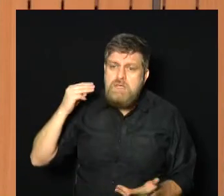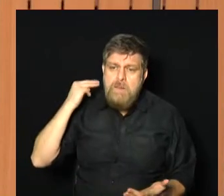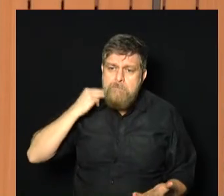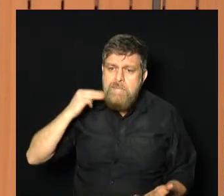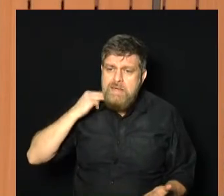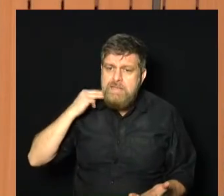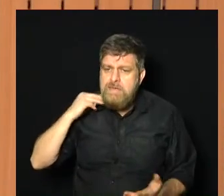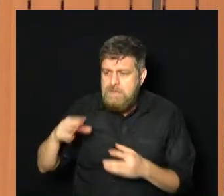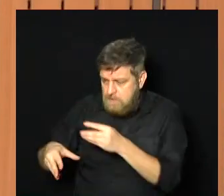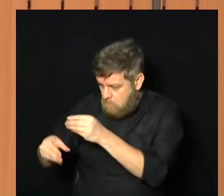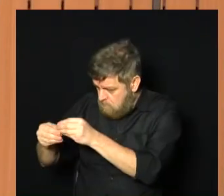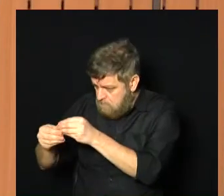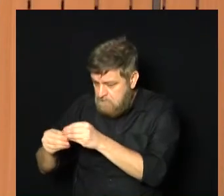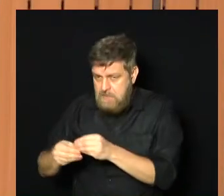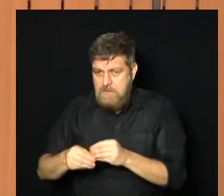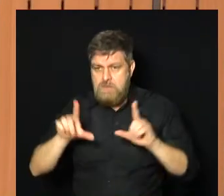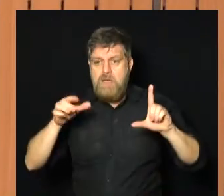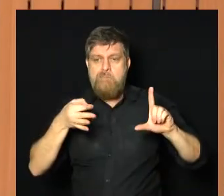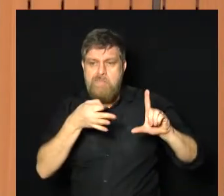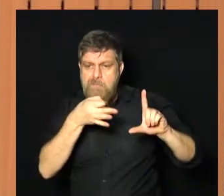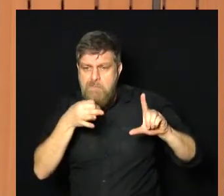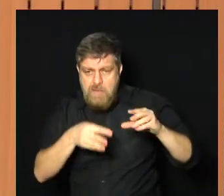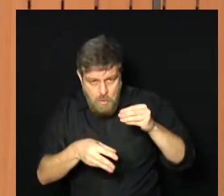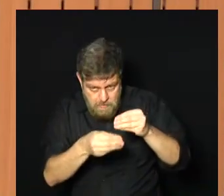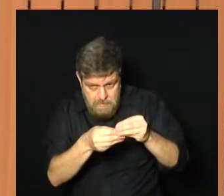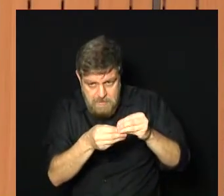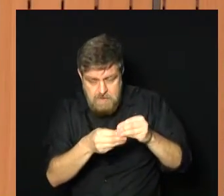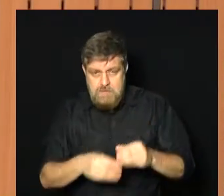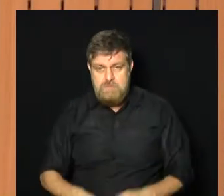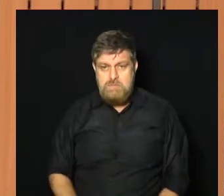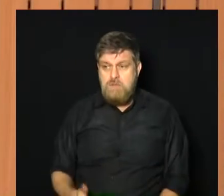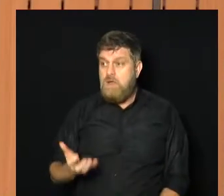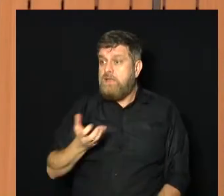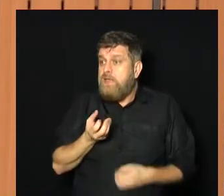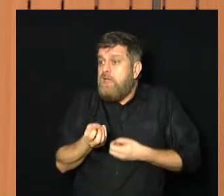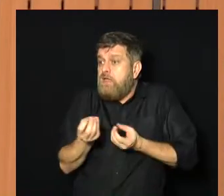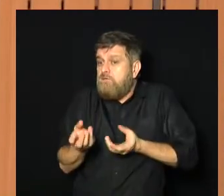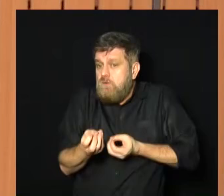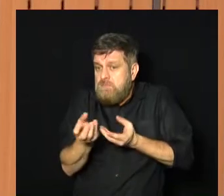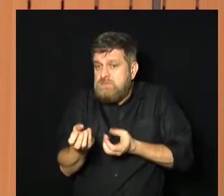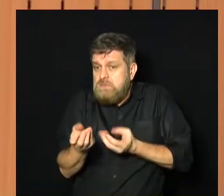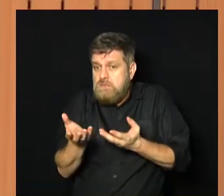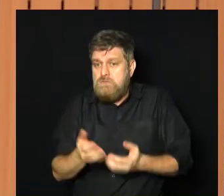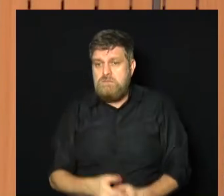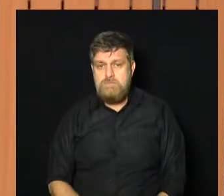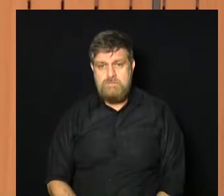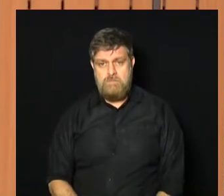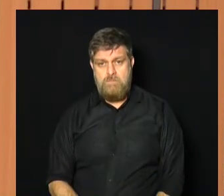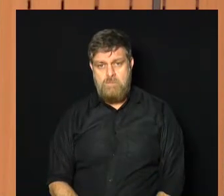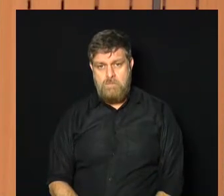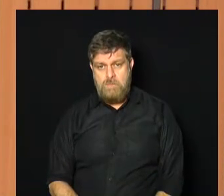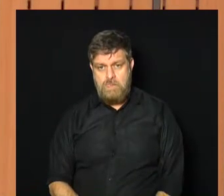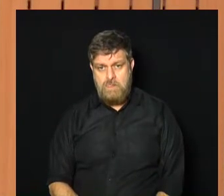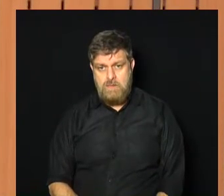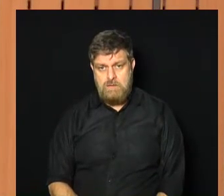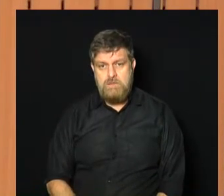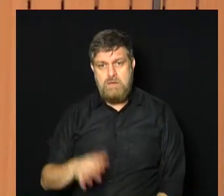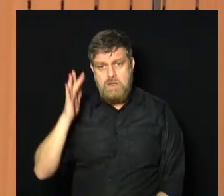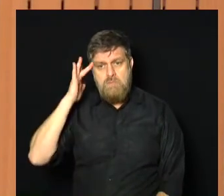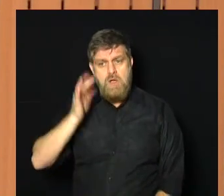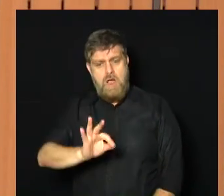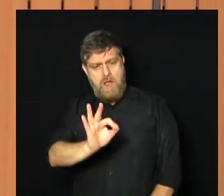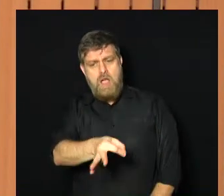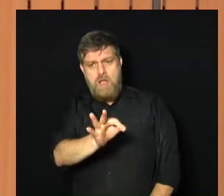de falar mais alguma coisa, trazer mais alguma informação. Acho que é isso, Gustavo.